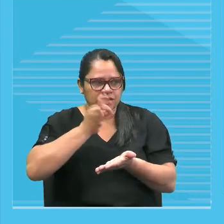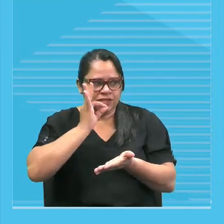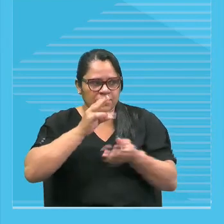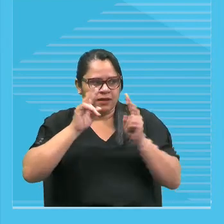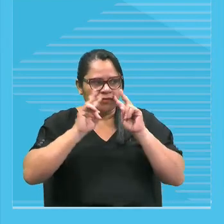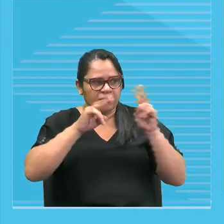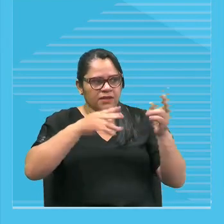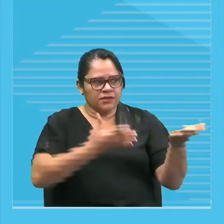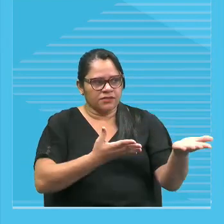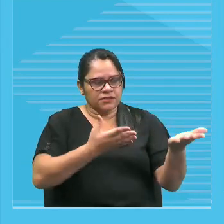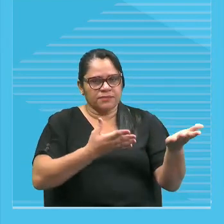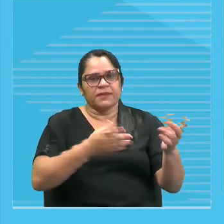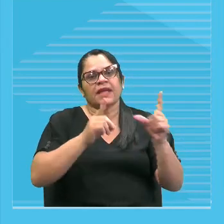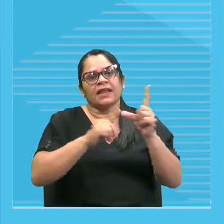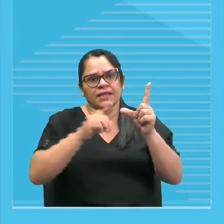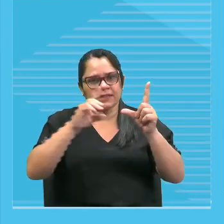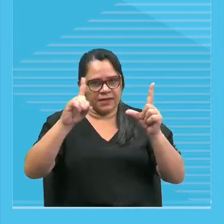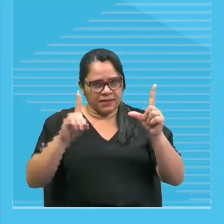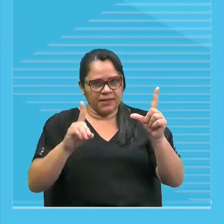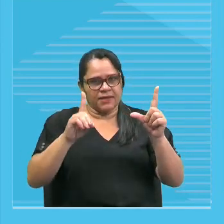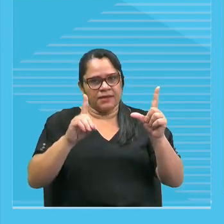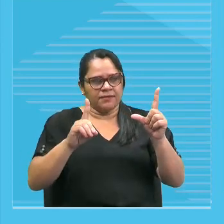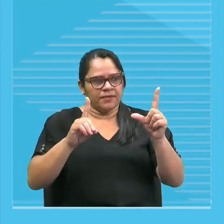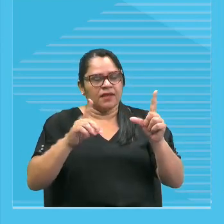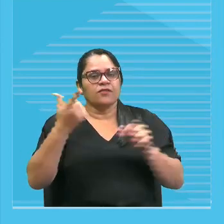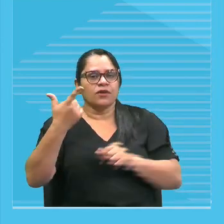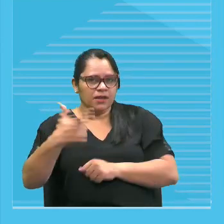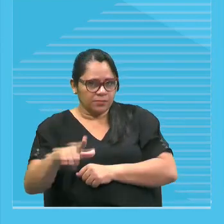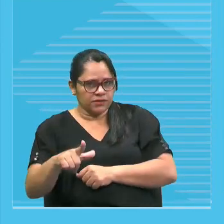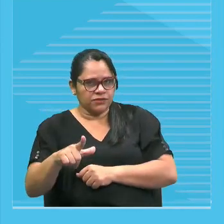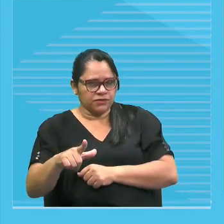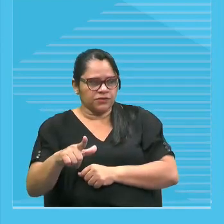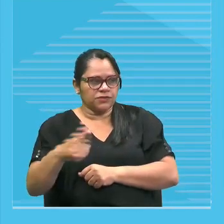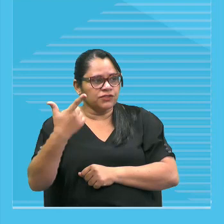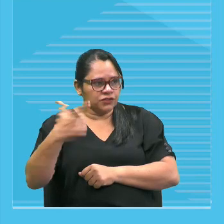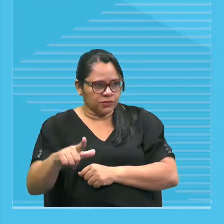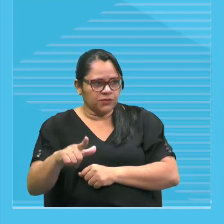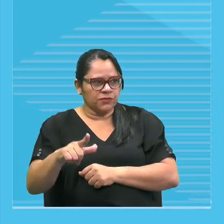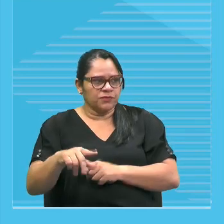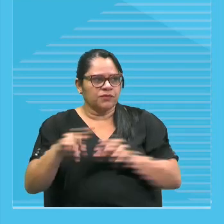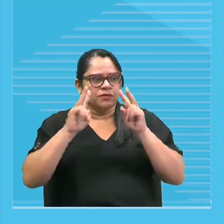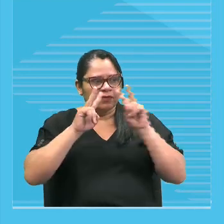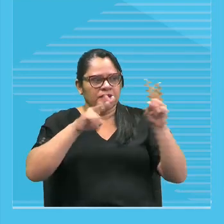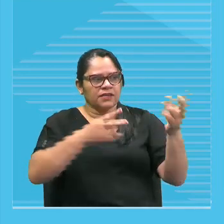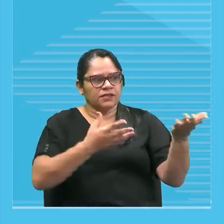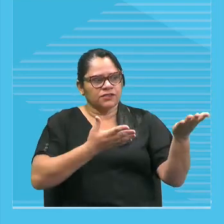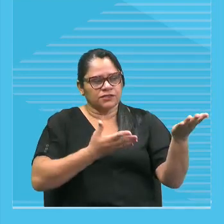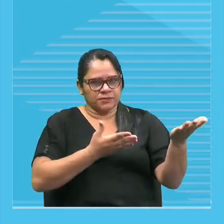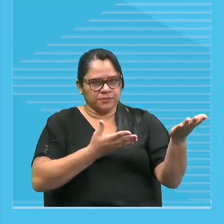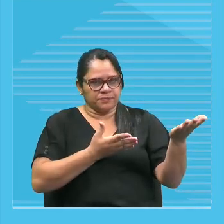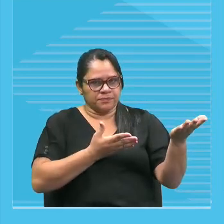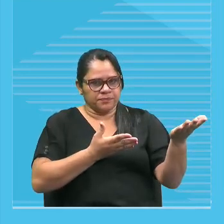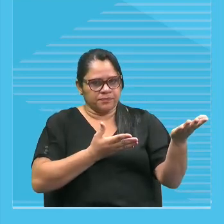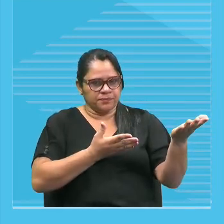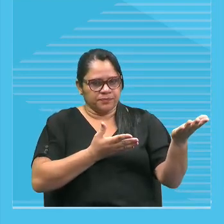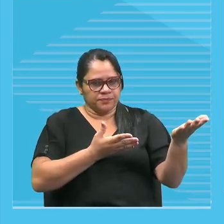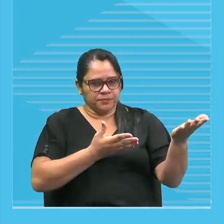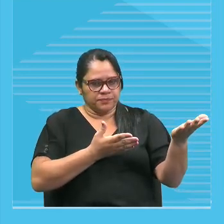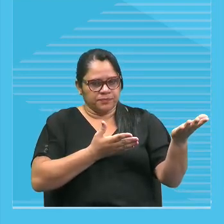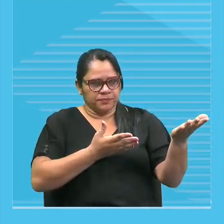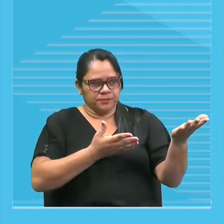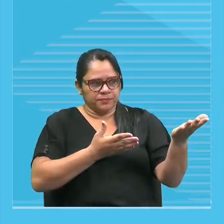agrião tá vou repetir tá vou repetir a resposta é correta ali legal